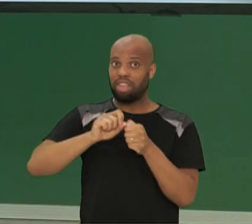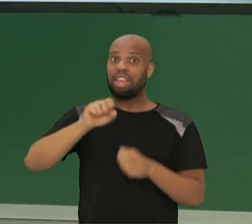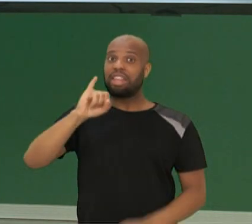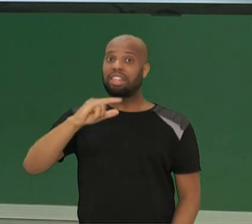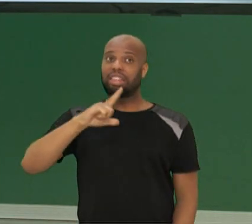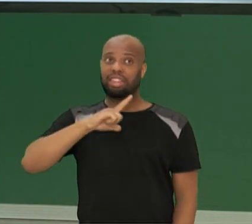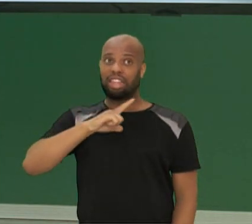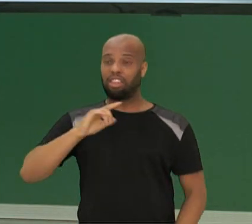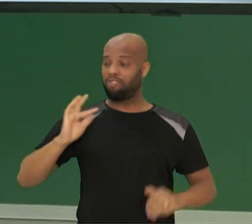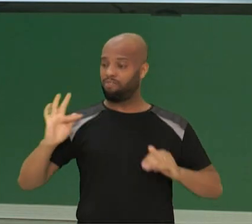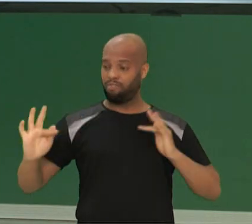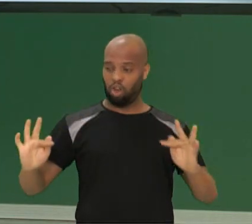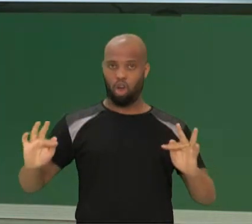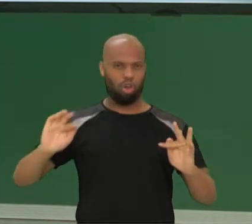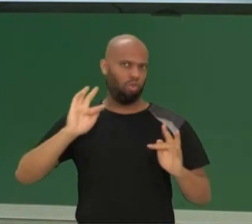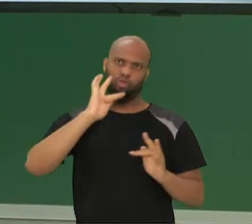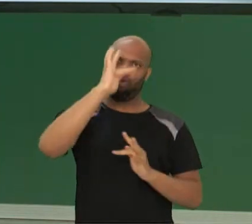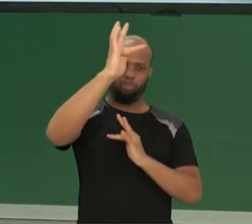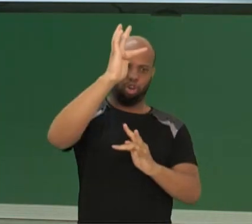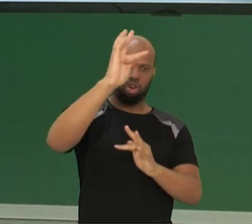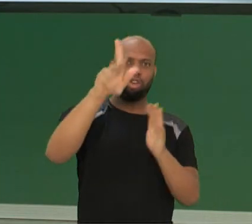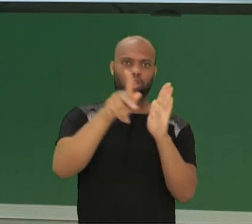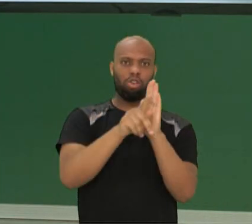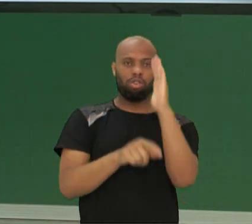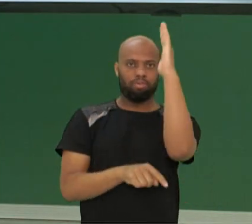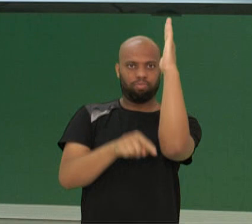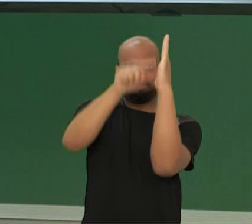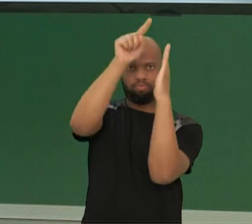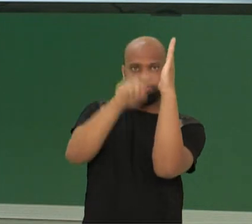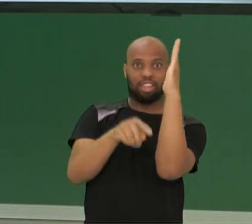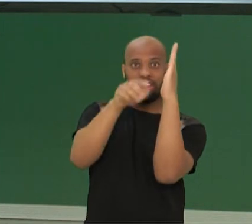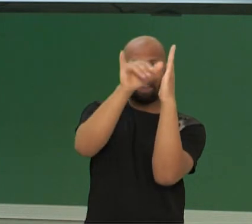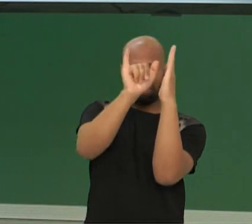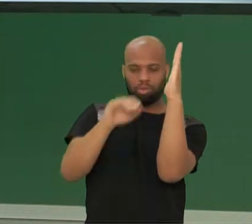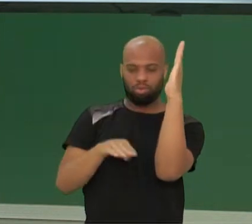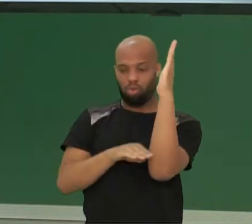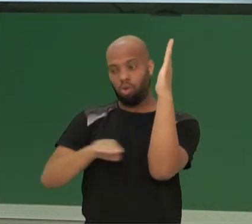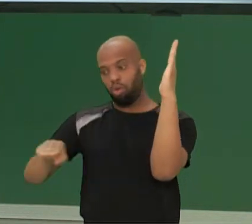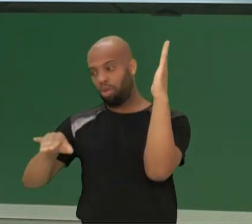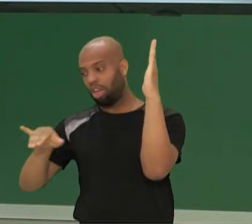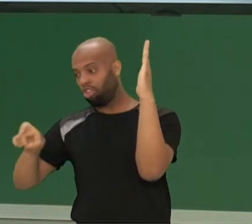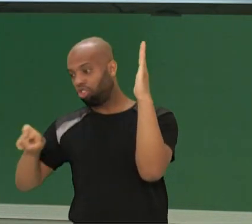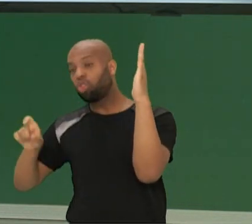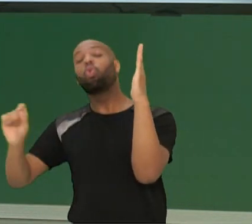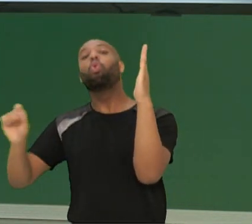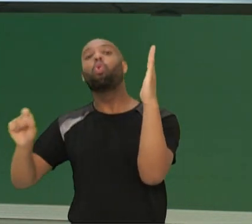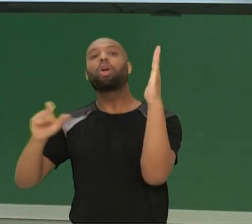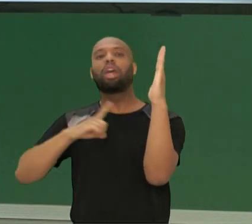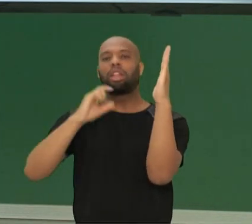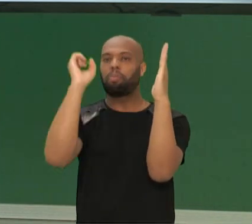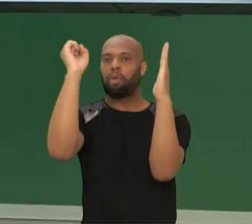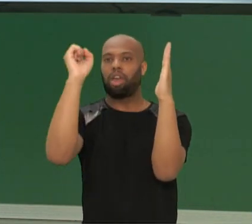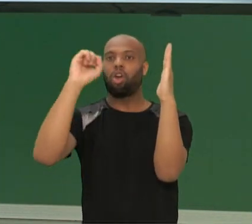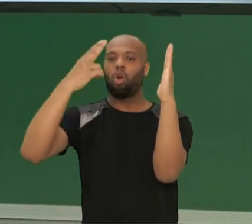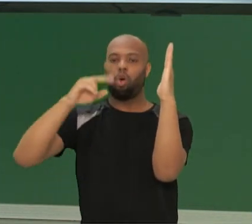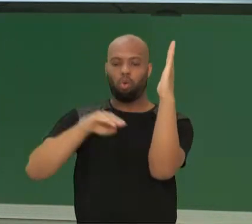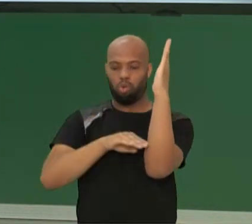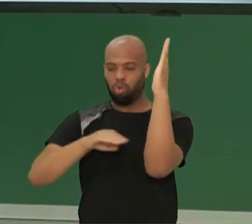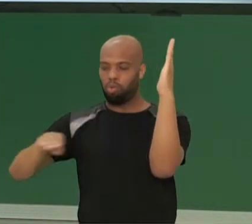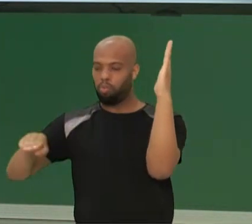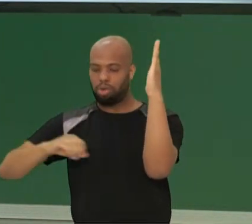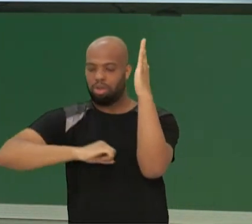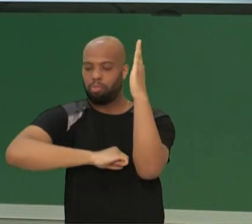focos estão numa reta paralela ao eixo X ou paralela ao eixo Y. Vimos que está paralela ao